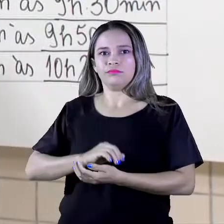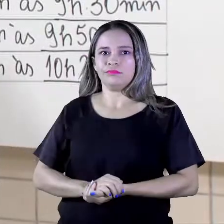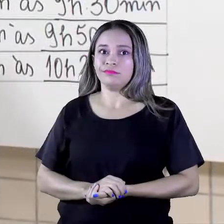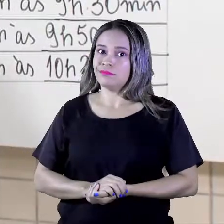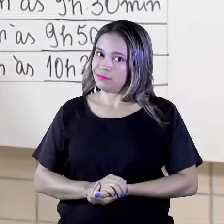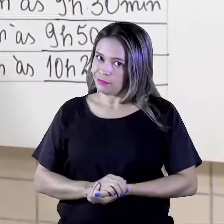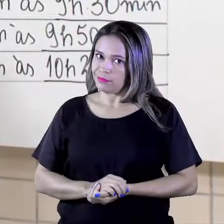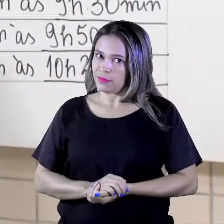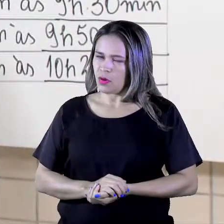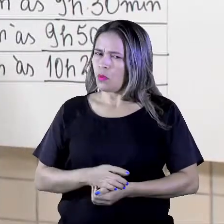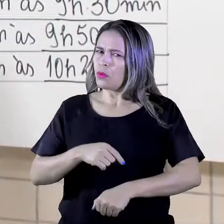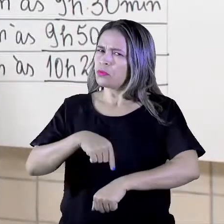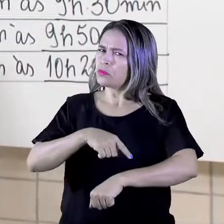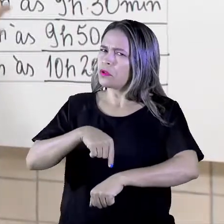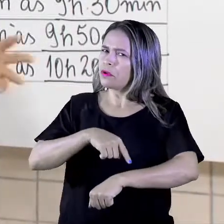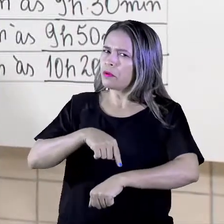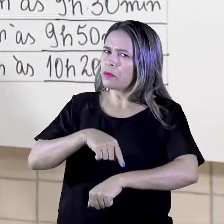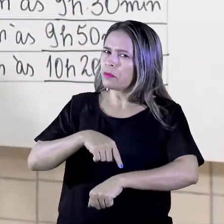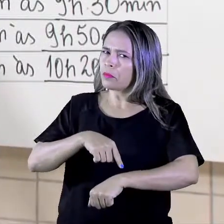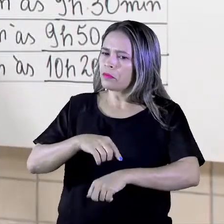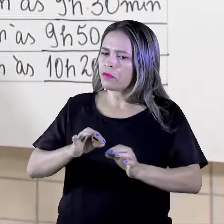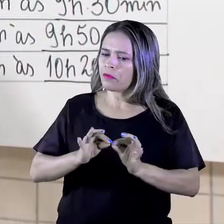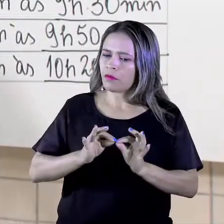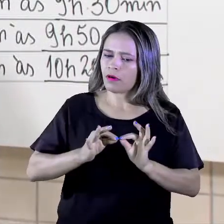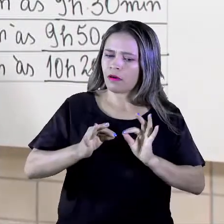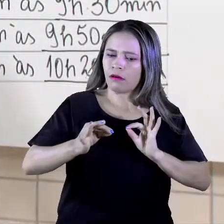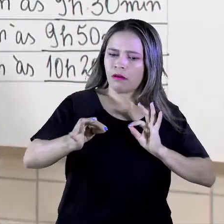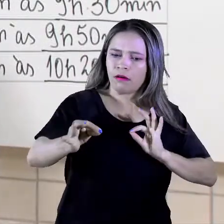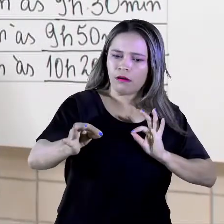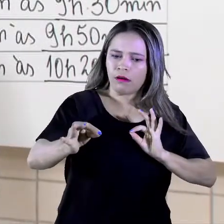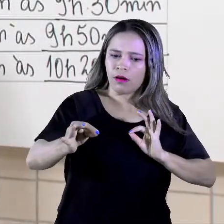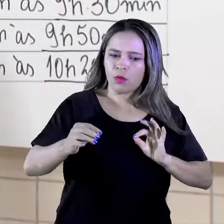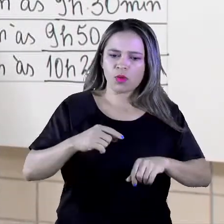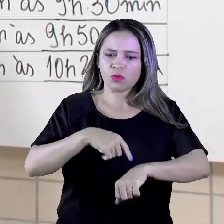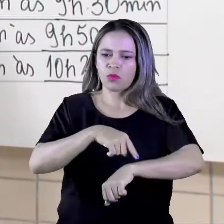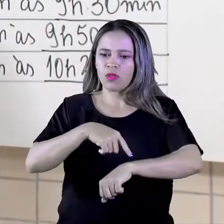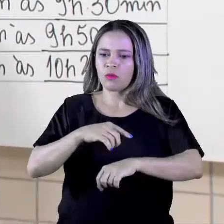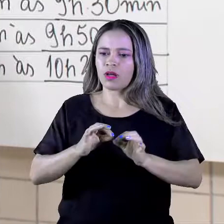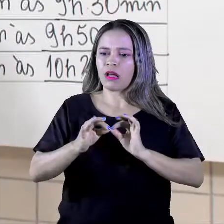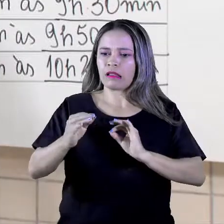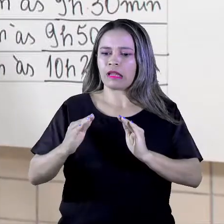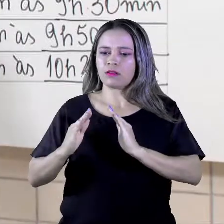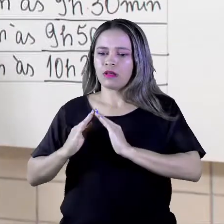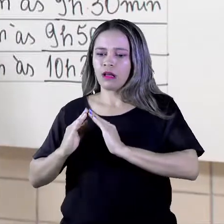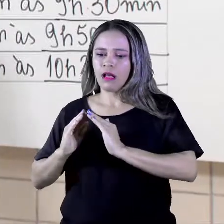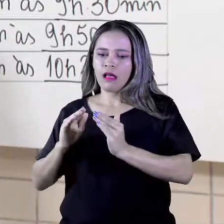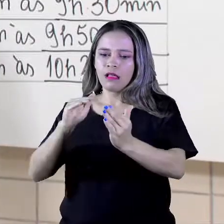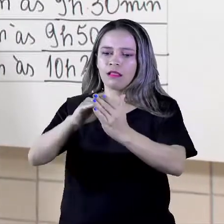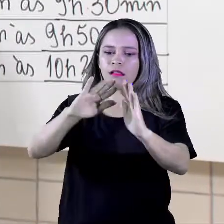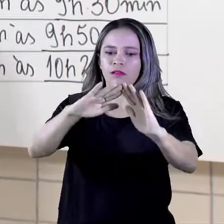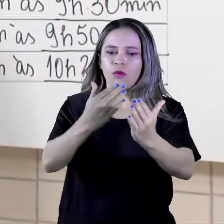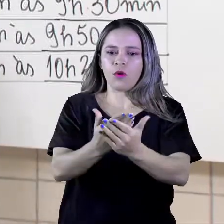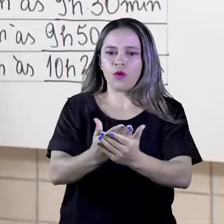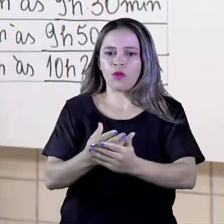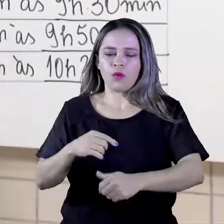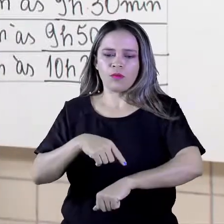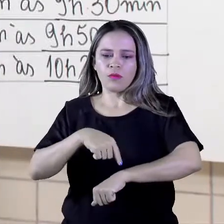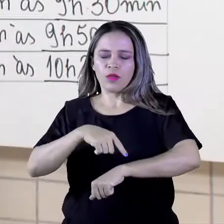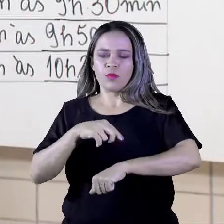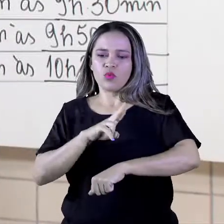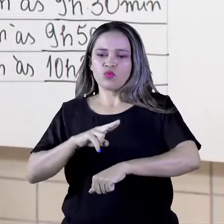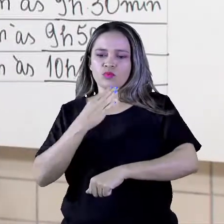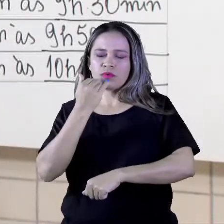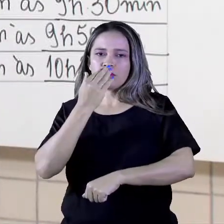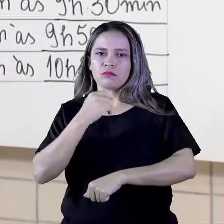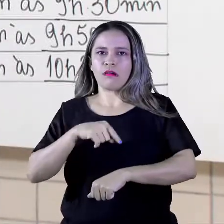você leva para chegar da sua casa até a escola? Quanto tempo você leva para almoçar? Quanto tempo você passa na sua